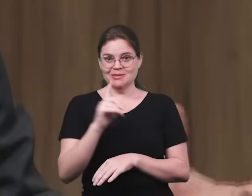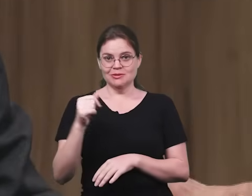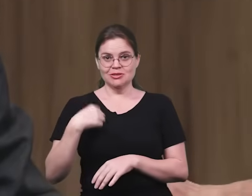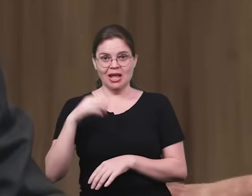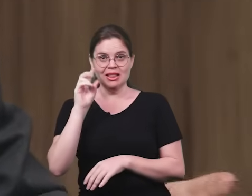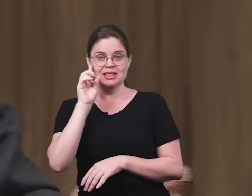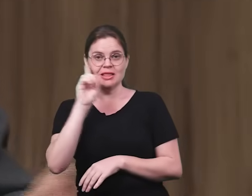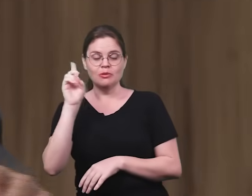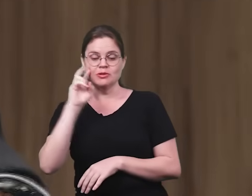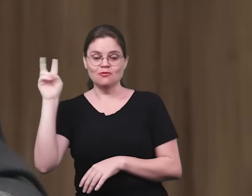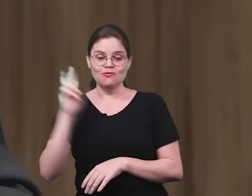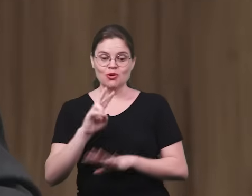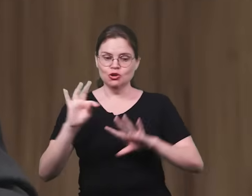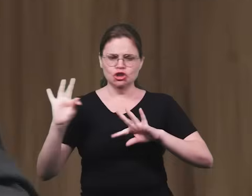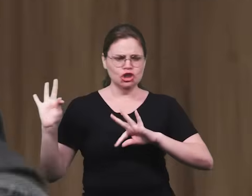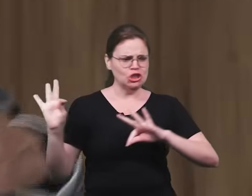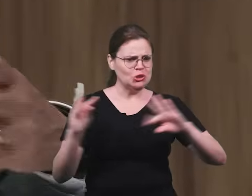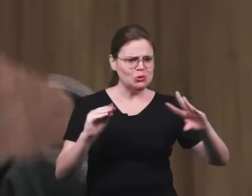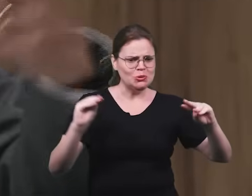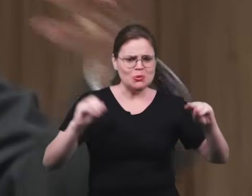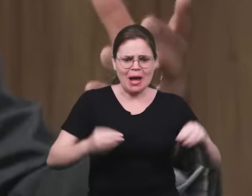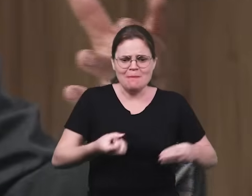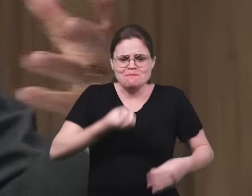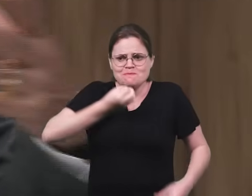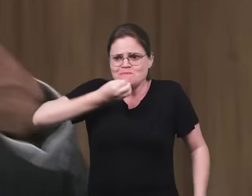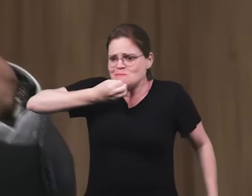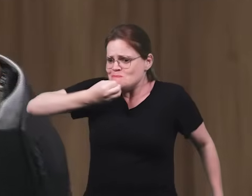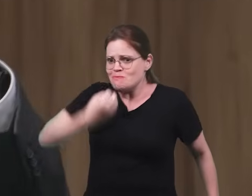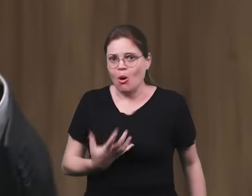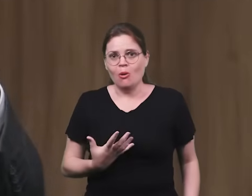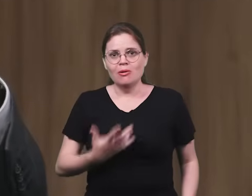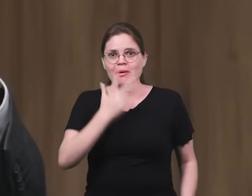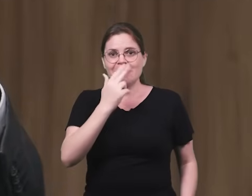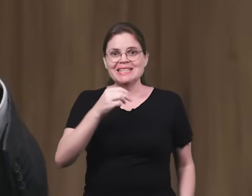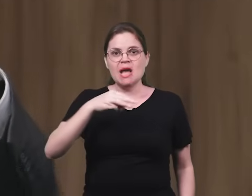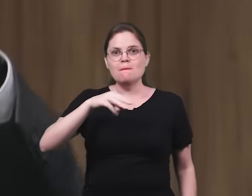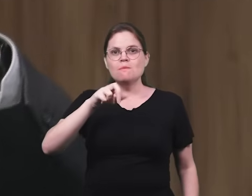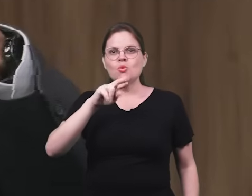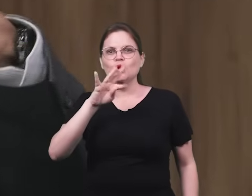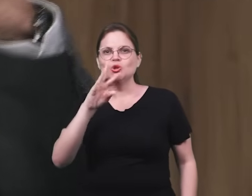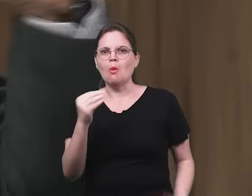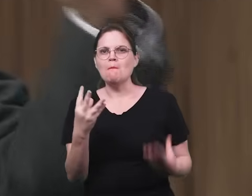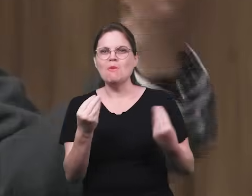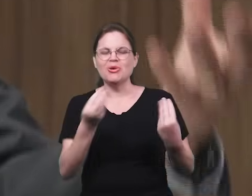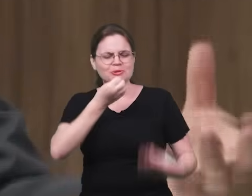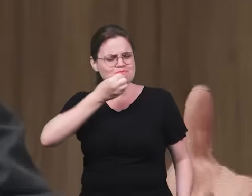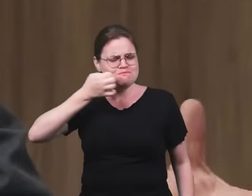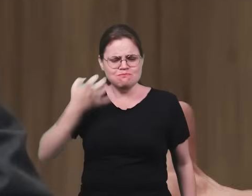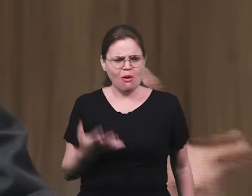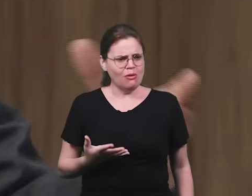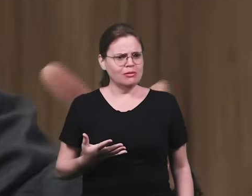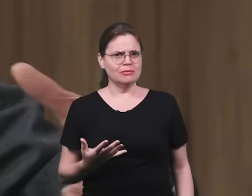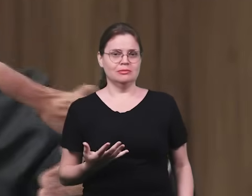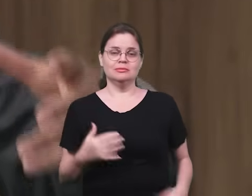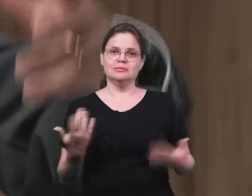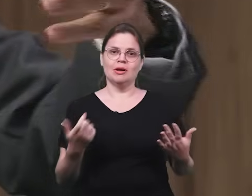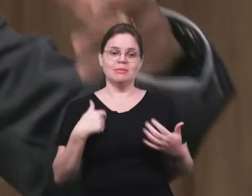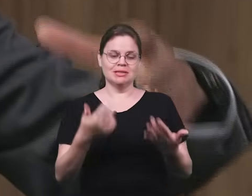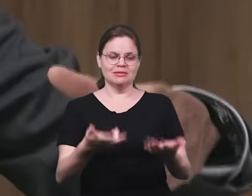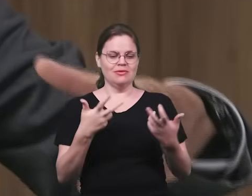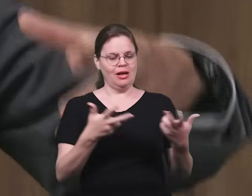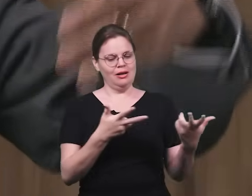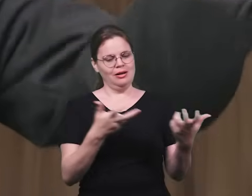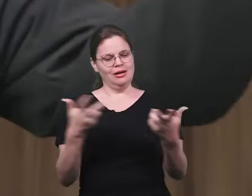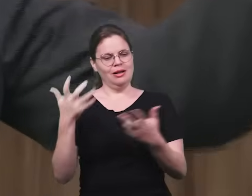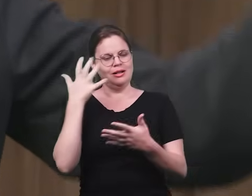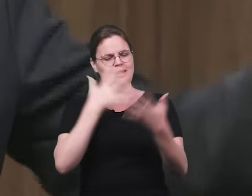bom. Não é? Maravilha. Mas aqui ele fala, e era bom. Era bom. É a alegria de Deus em ver